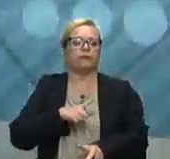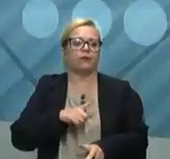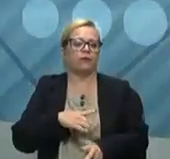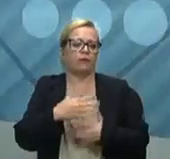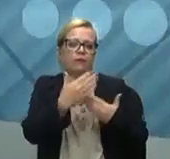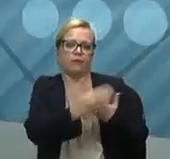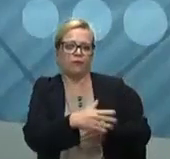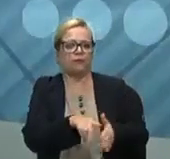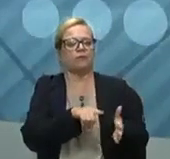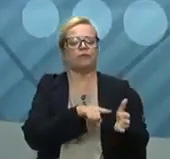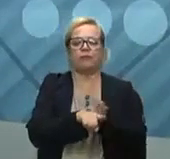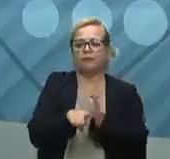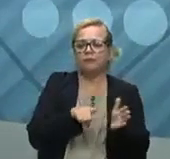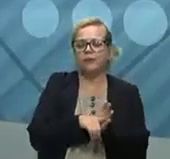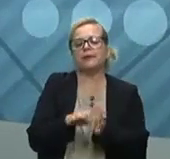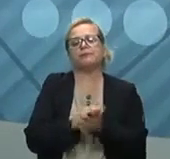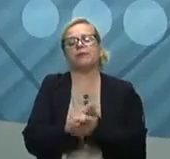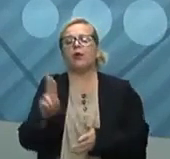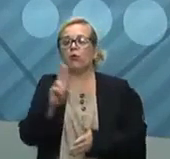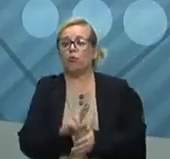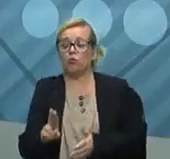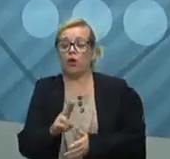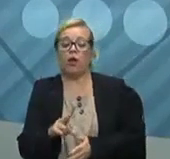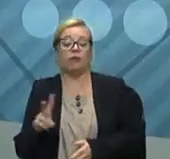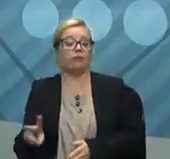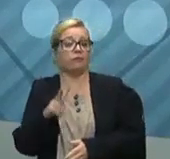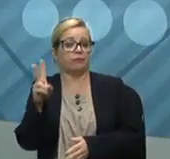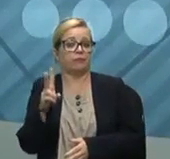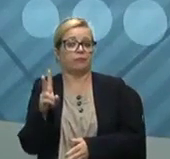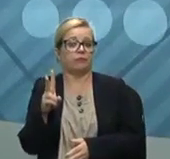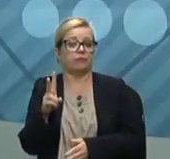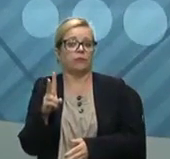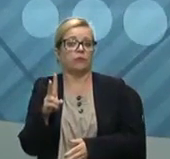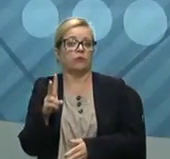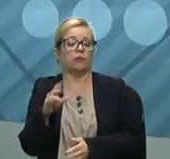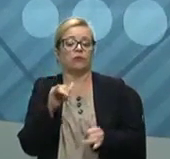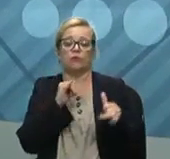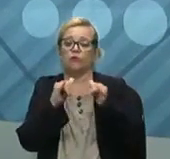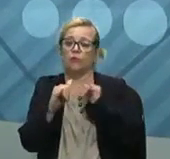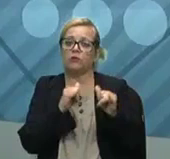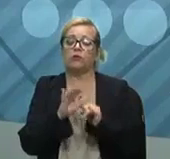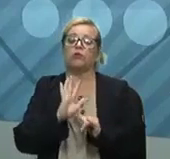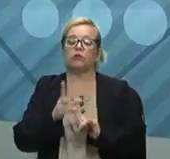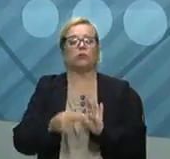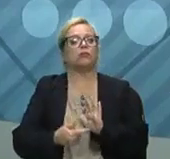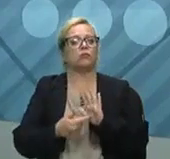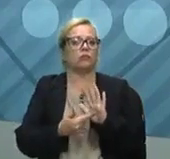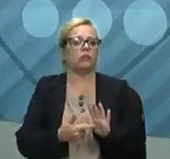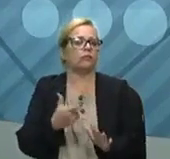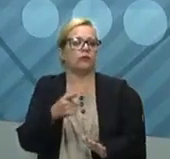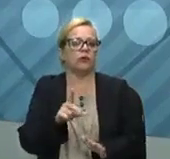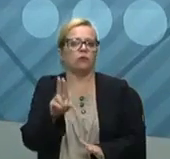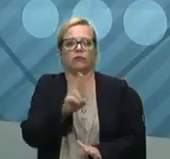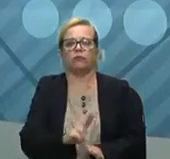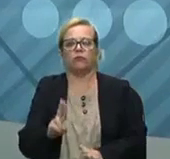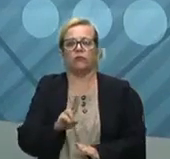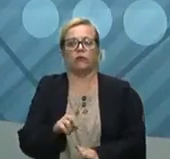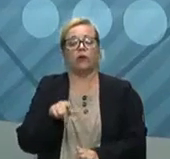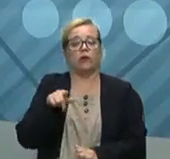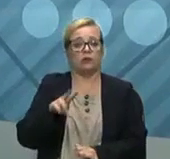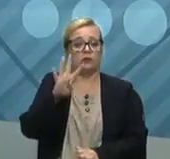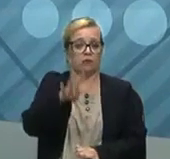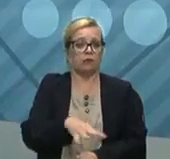prova questões que tenham que utilizar esses valores, os dados já serão apresentados. Você não terá que utilizar